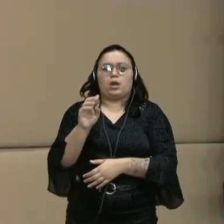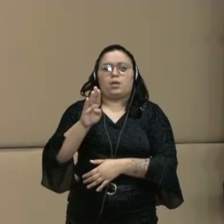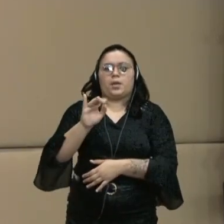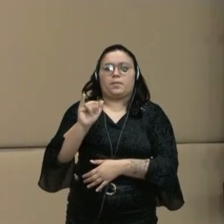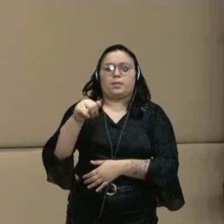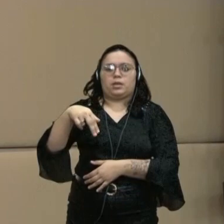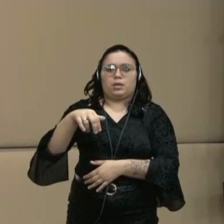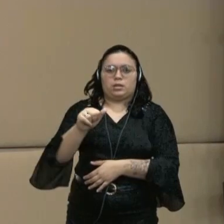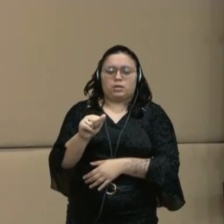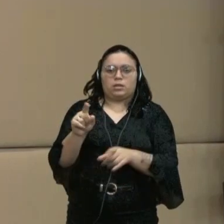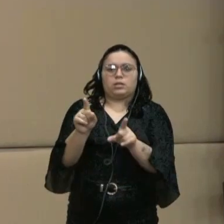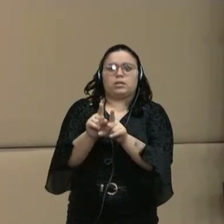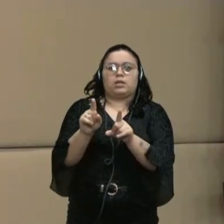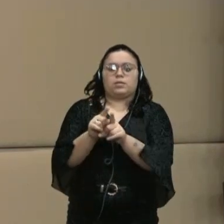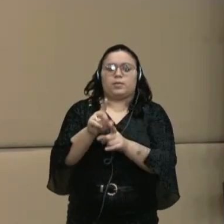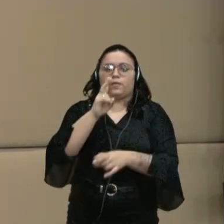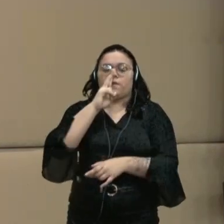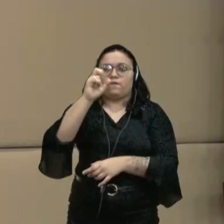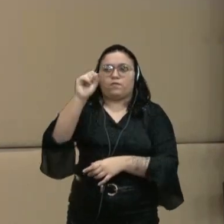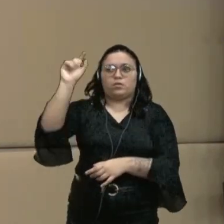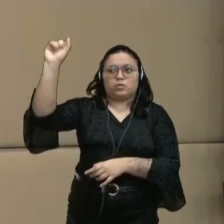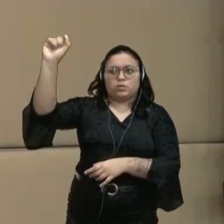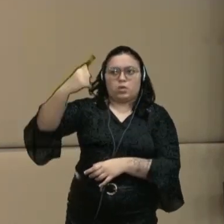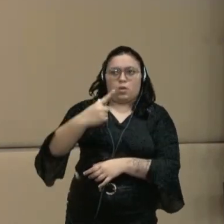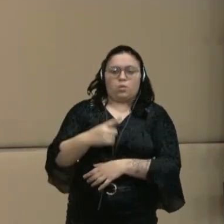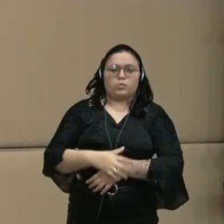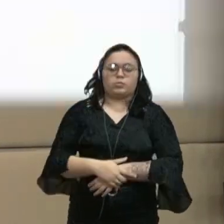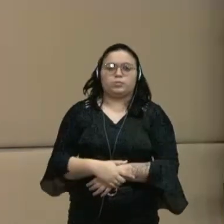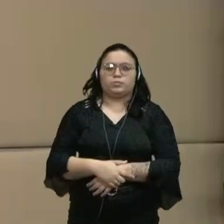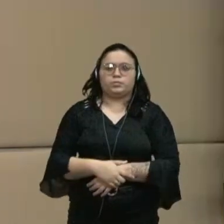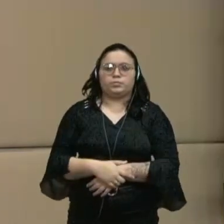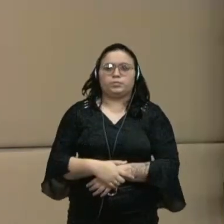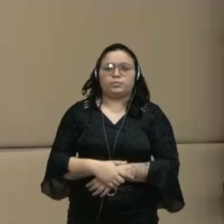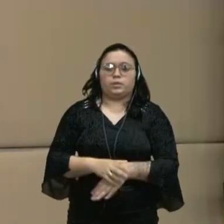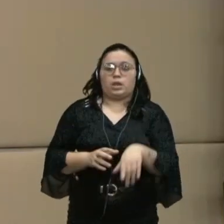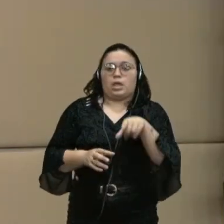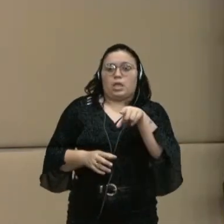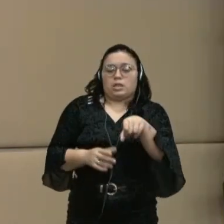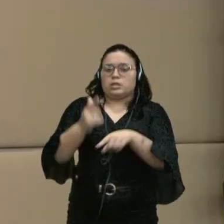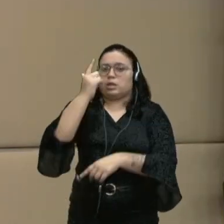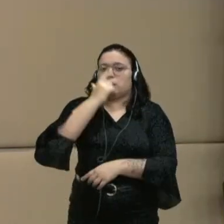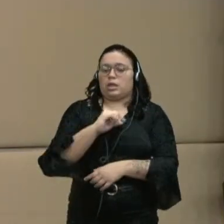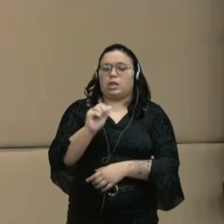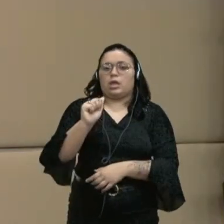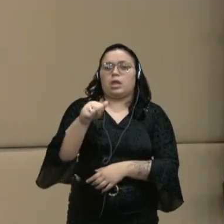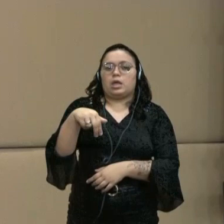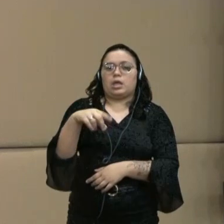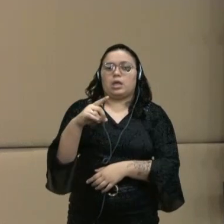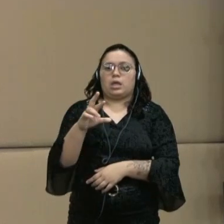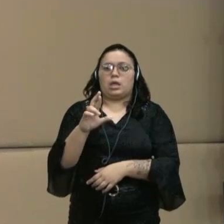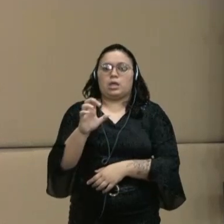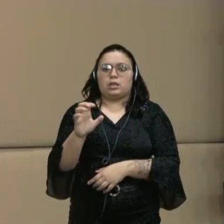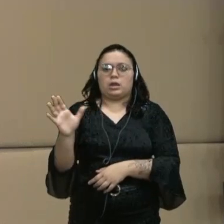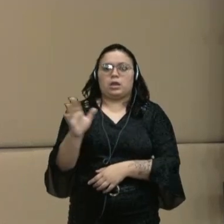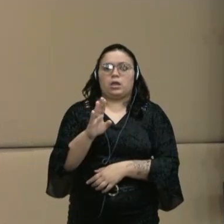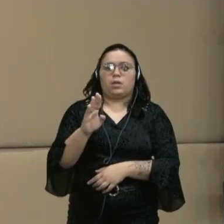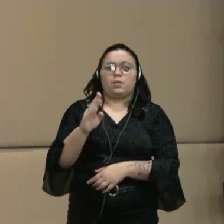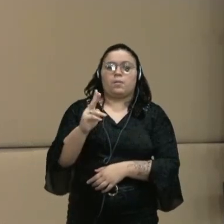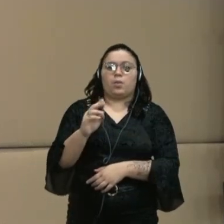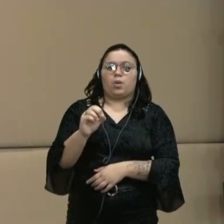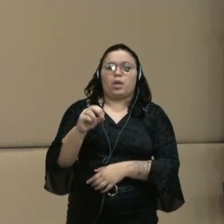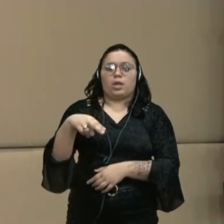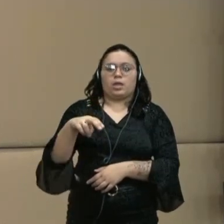do glicerol com força solar. Os autores foram André Bueno, Carla de Andrade,